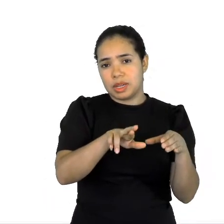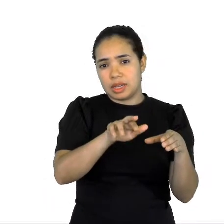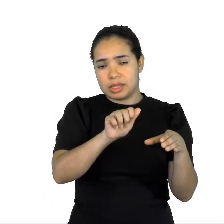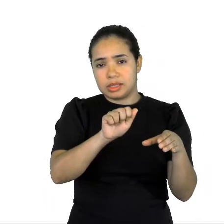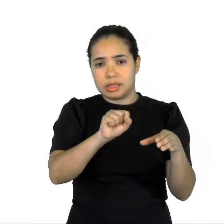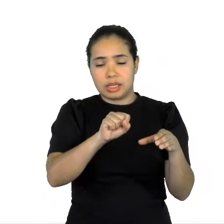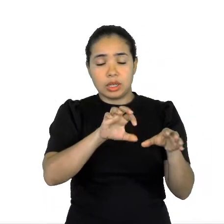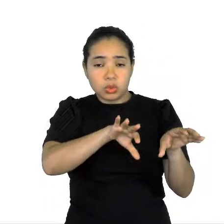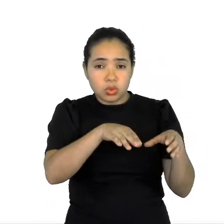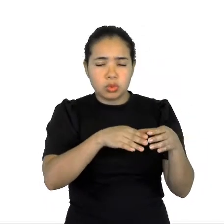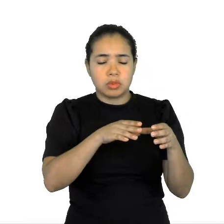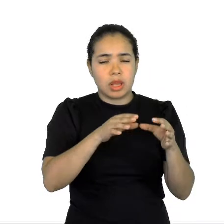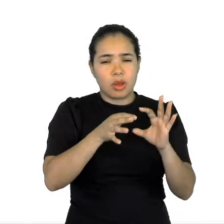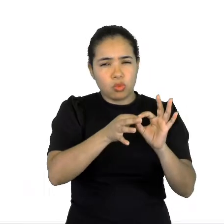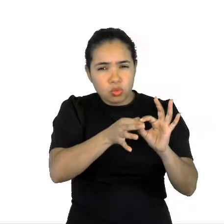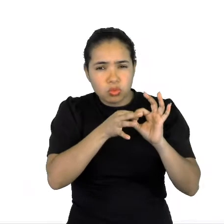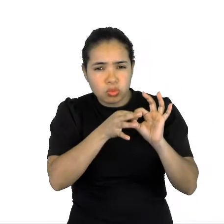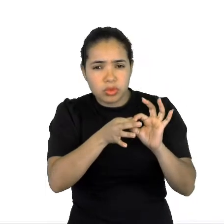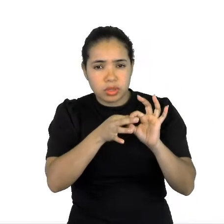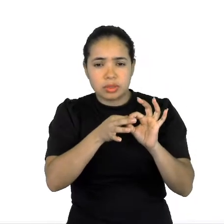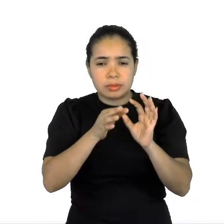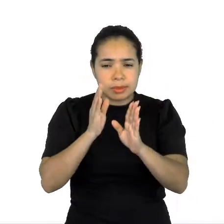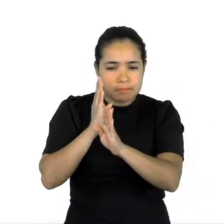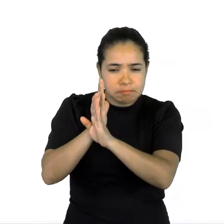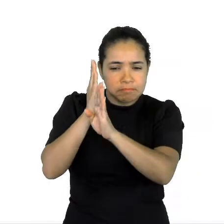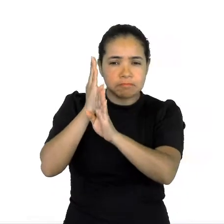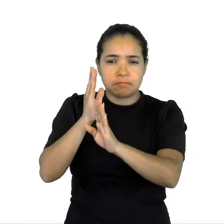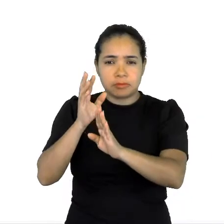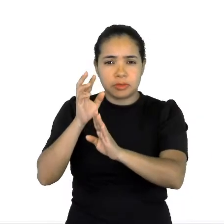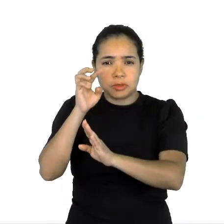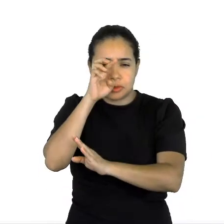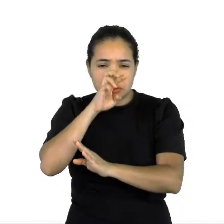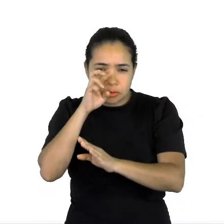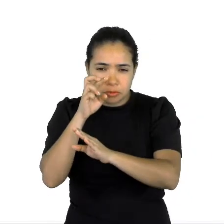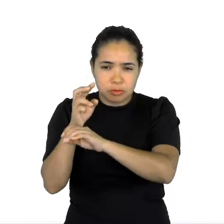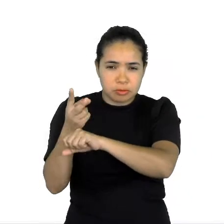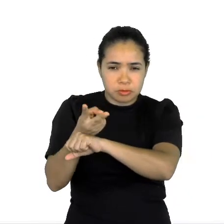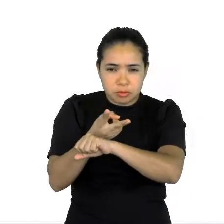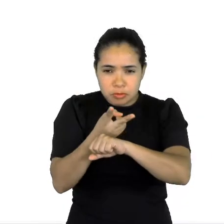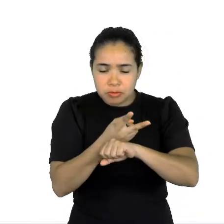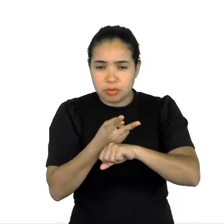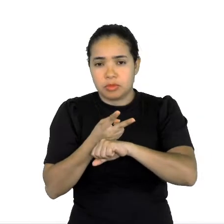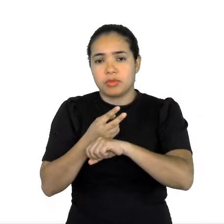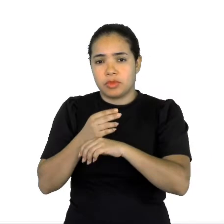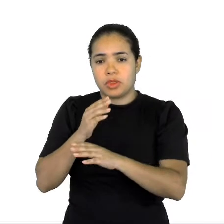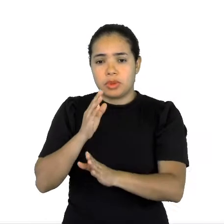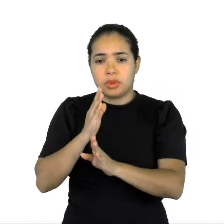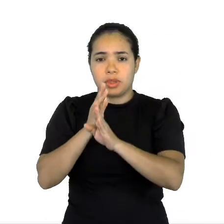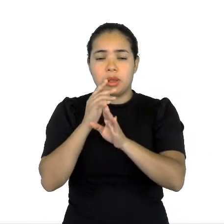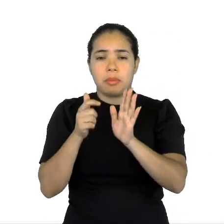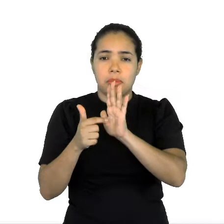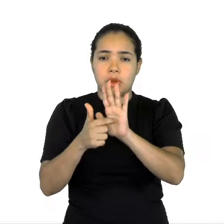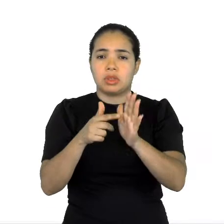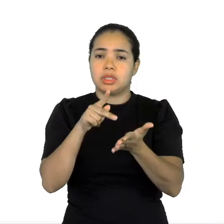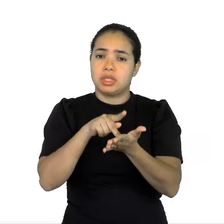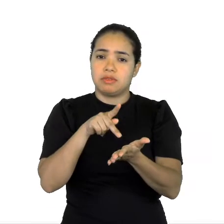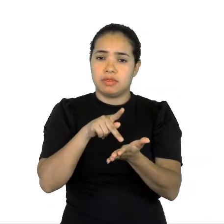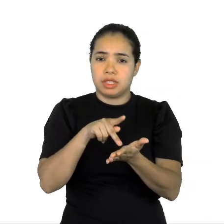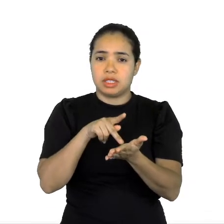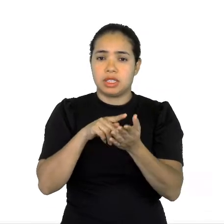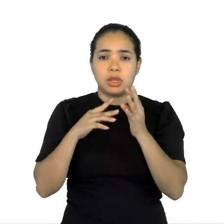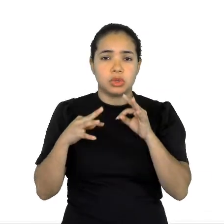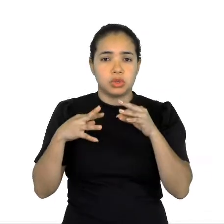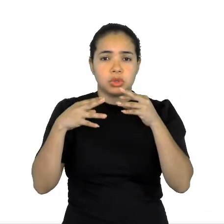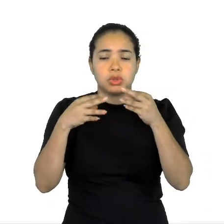desvendar lá os mistérios. E que esse grupo de jovens frustraria os seus planos, mostrando a verdade por trás de todo